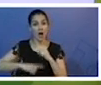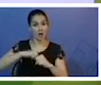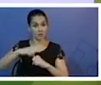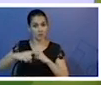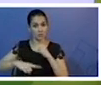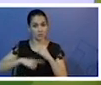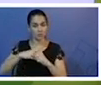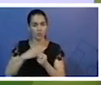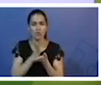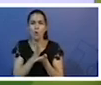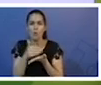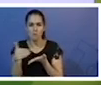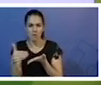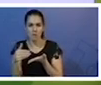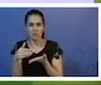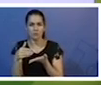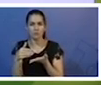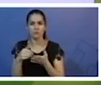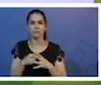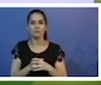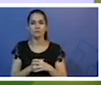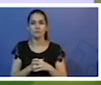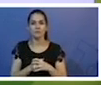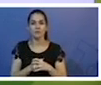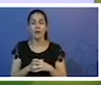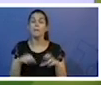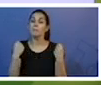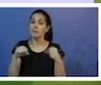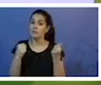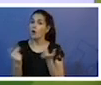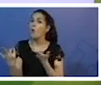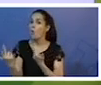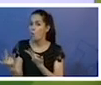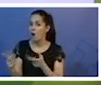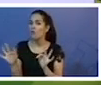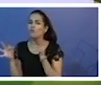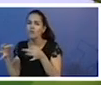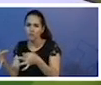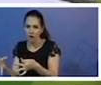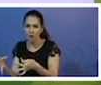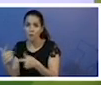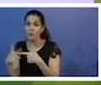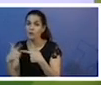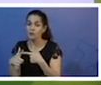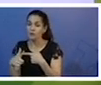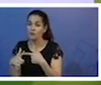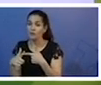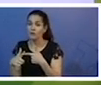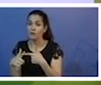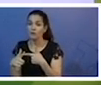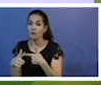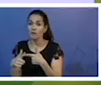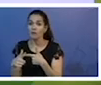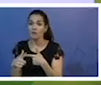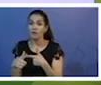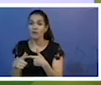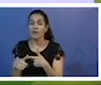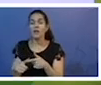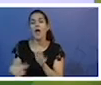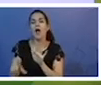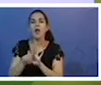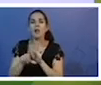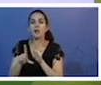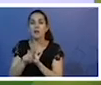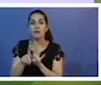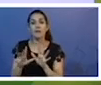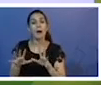da reação, que são os reagentes, tem que ser a mesma do final, que são os produtos, né, que é a lei da conservação